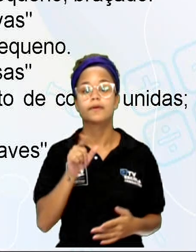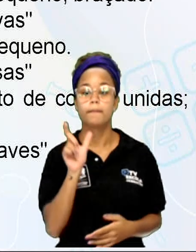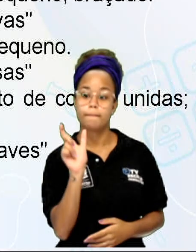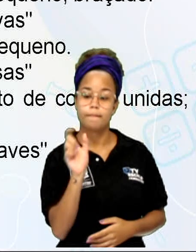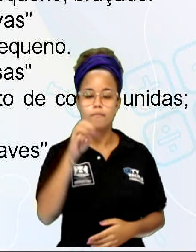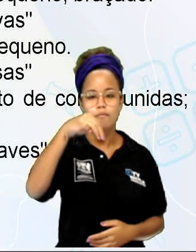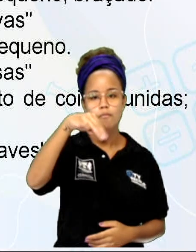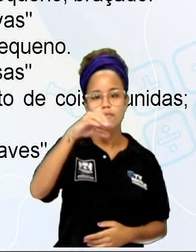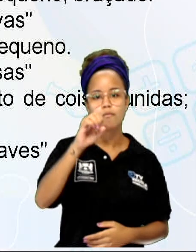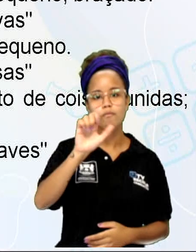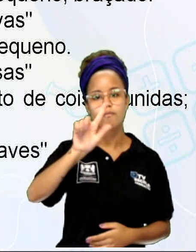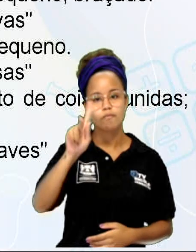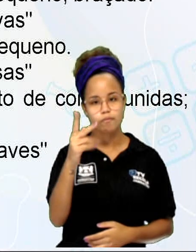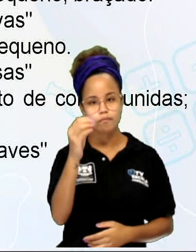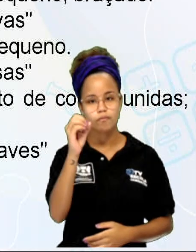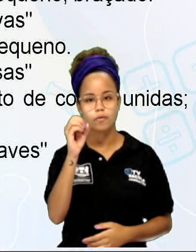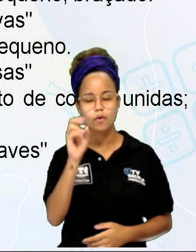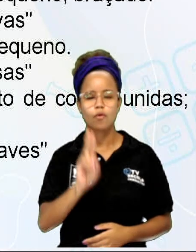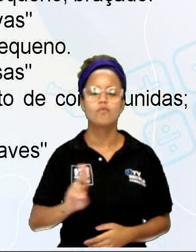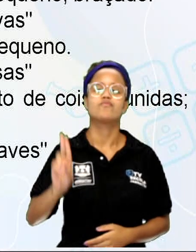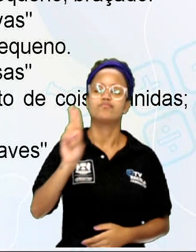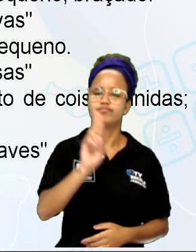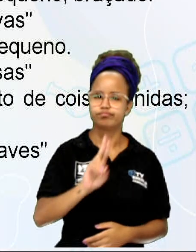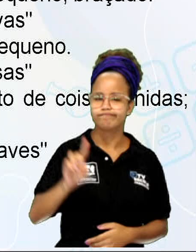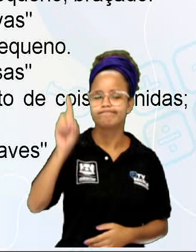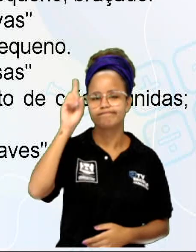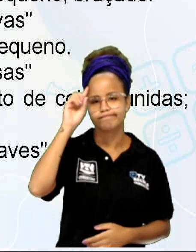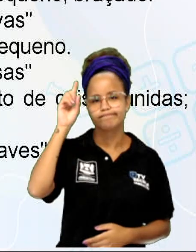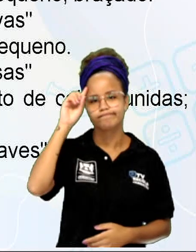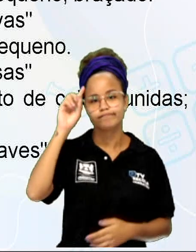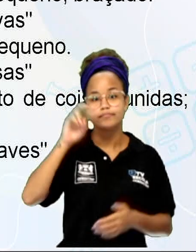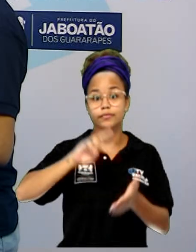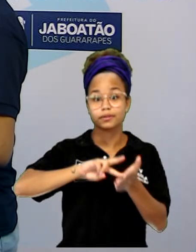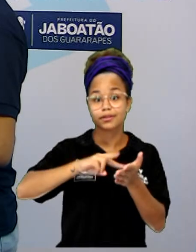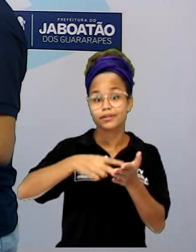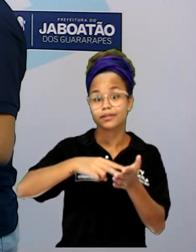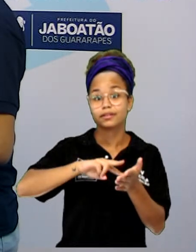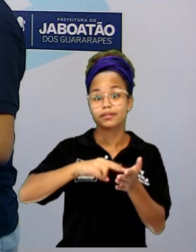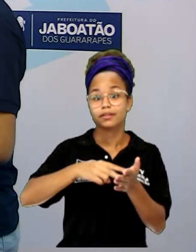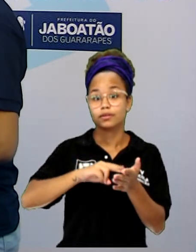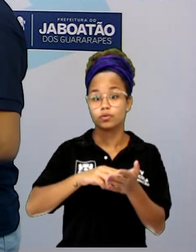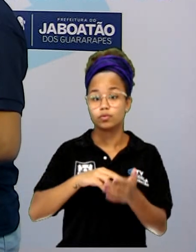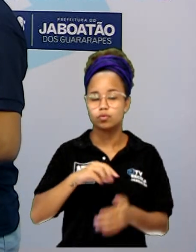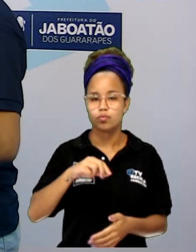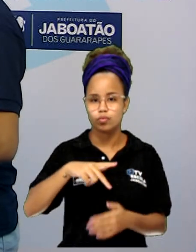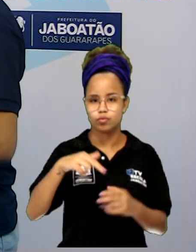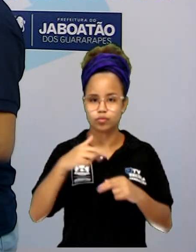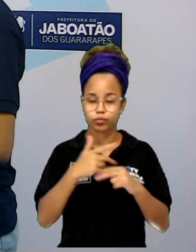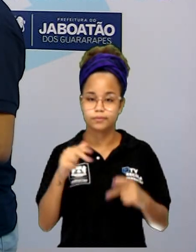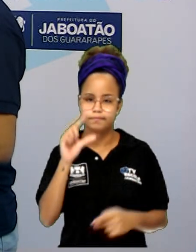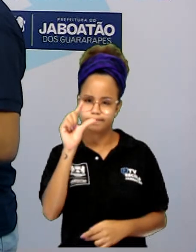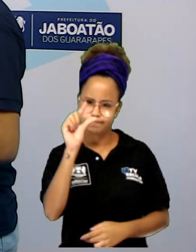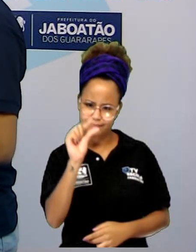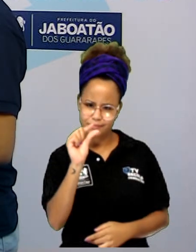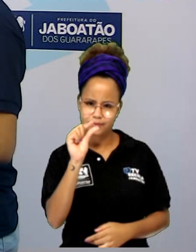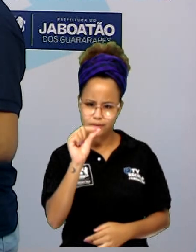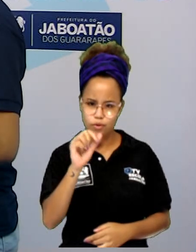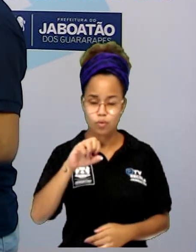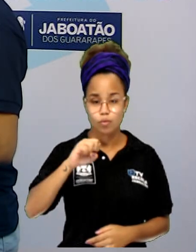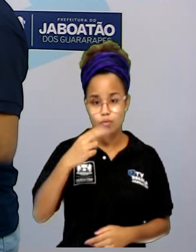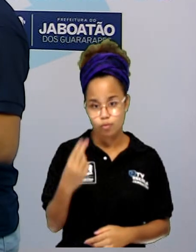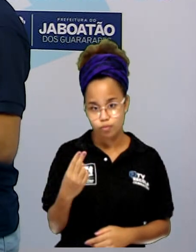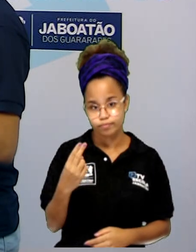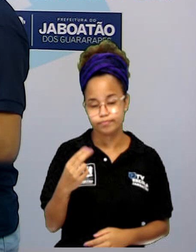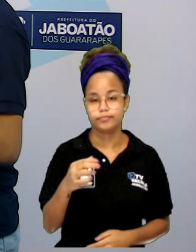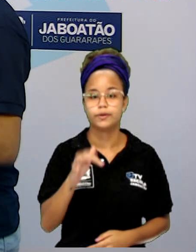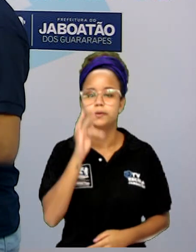molho a gente usa todo dia, né? Ela significa feixe pequeno, braçado ou molho de ervas.